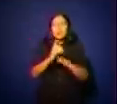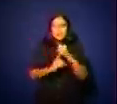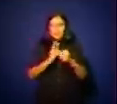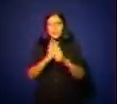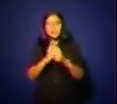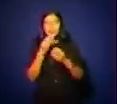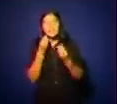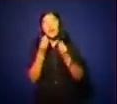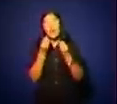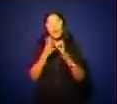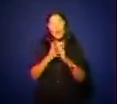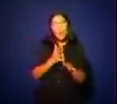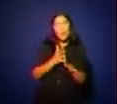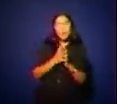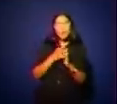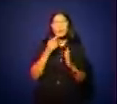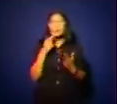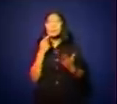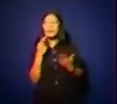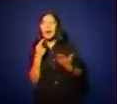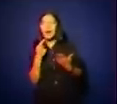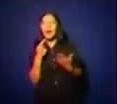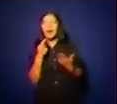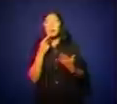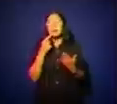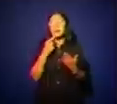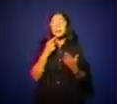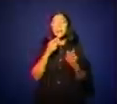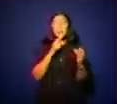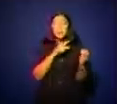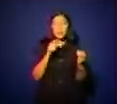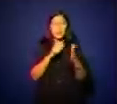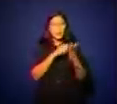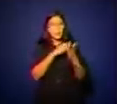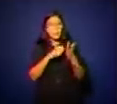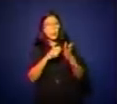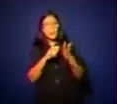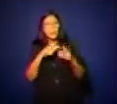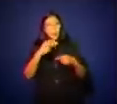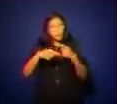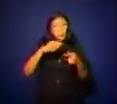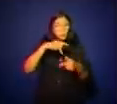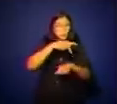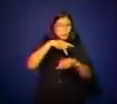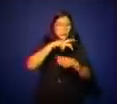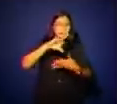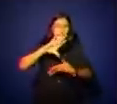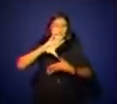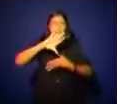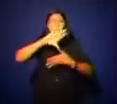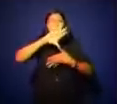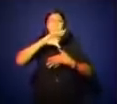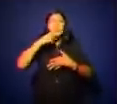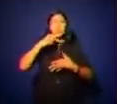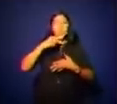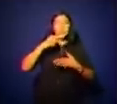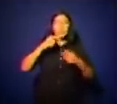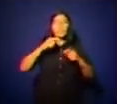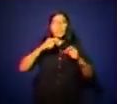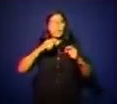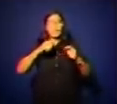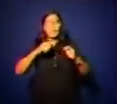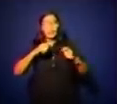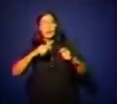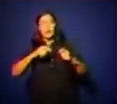você como é que tá essa agenda da gente passar a tecnologia do pics para outros países latinos e consequentemente a gente ter um PIS um